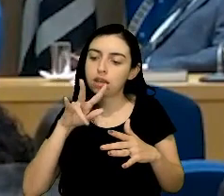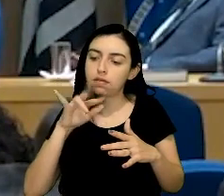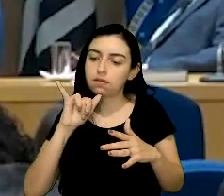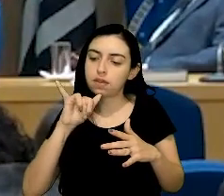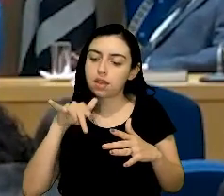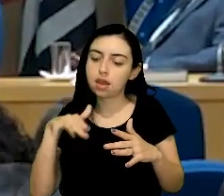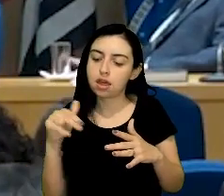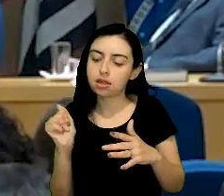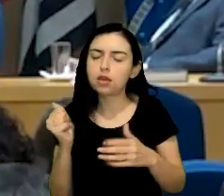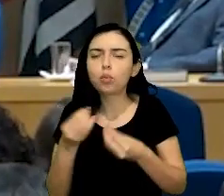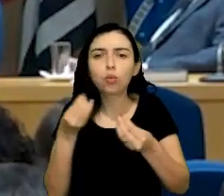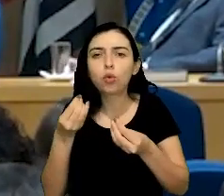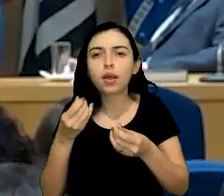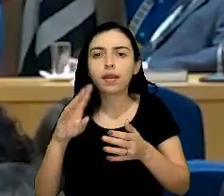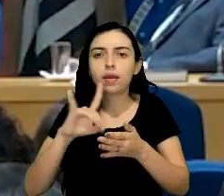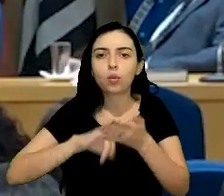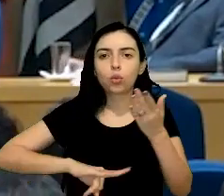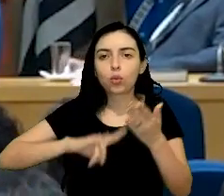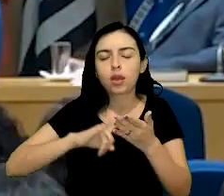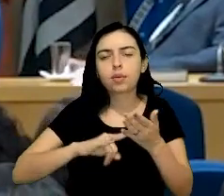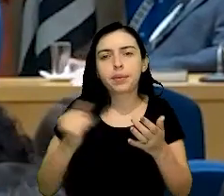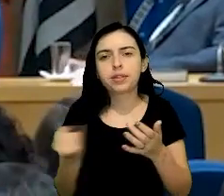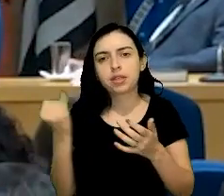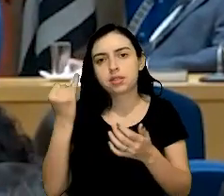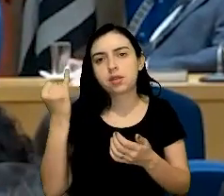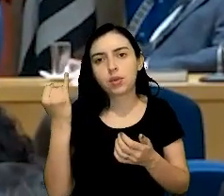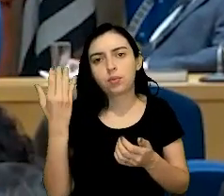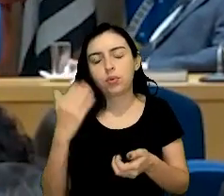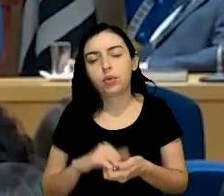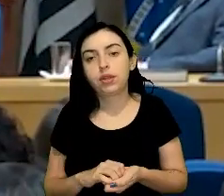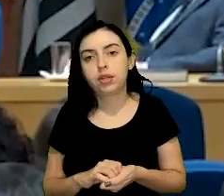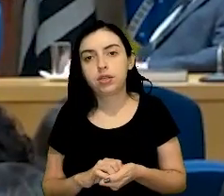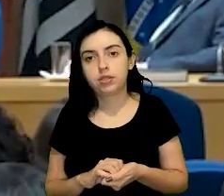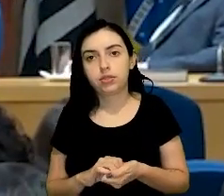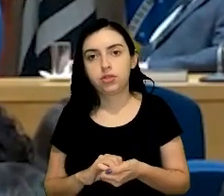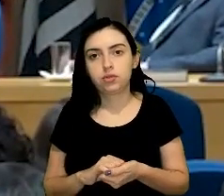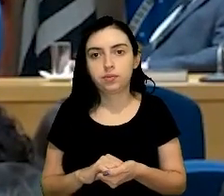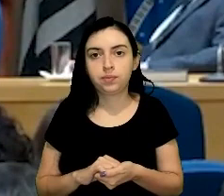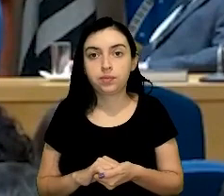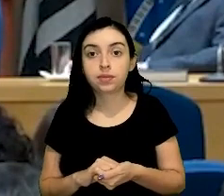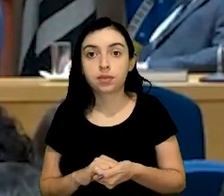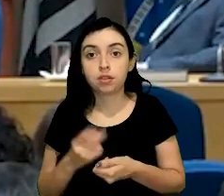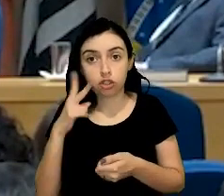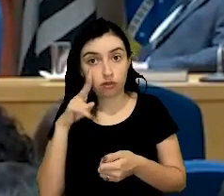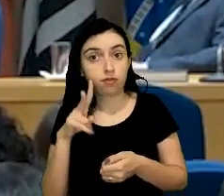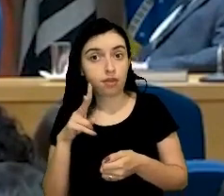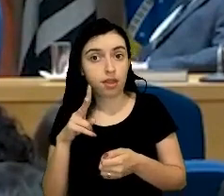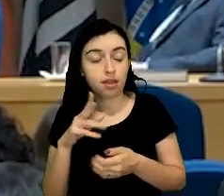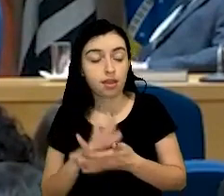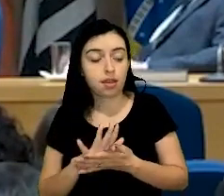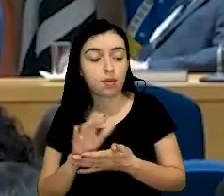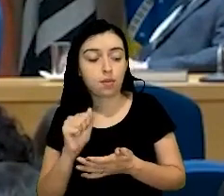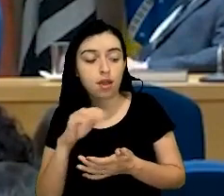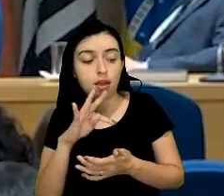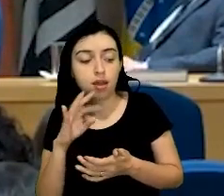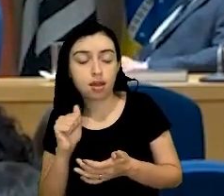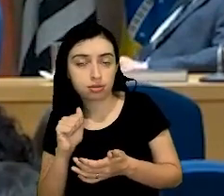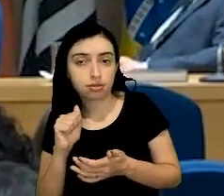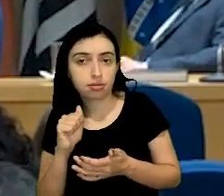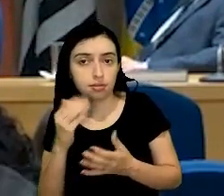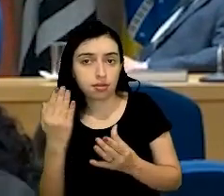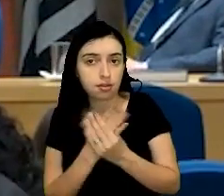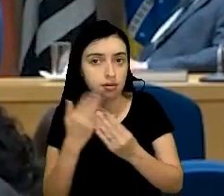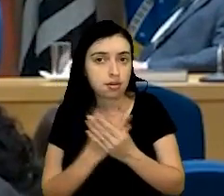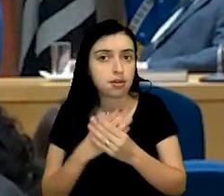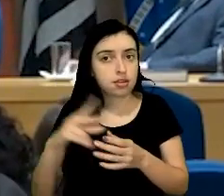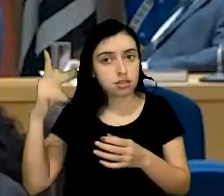documentação, de novo, é importante, e nós vamos ver isso no mapa de São Paulo. Quando os migrantes